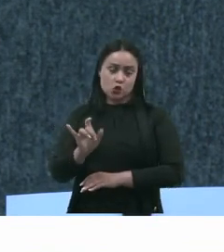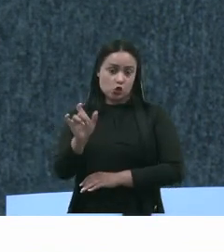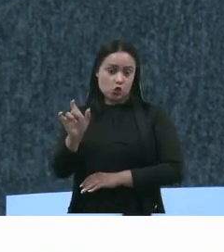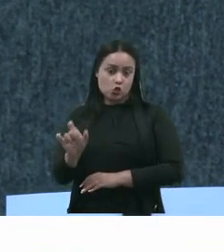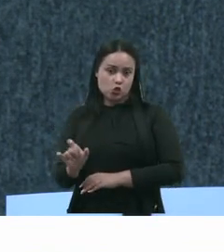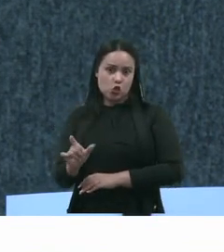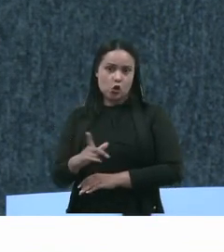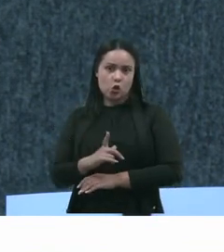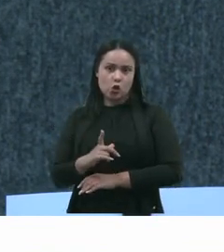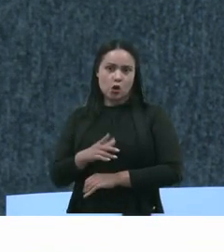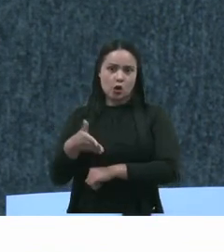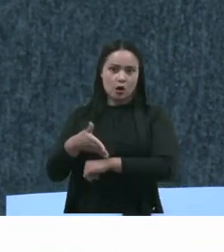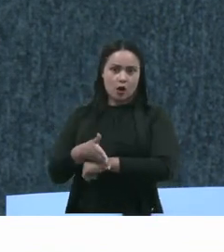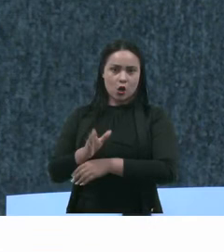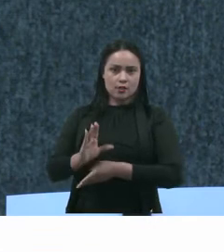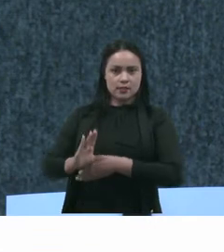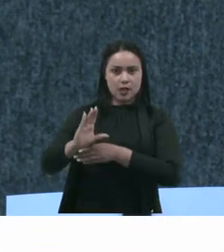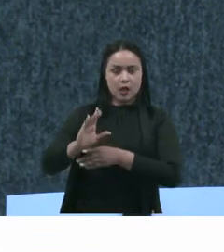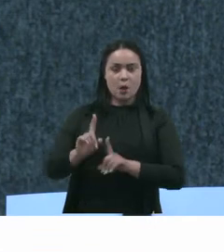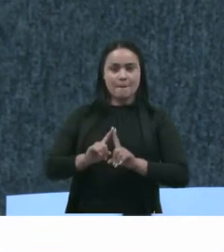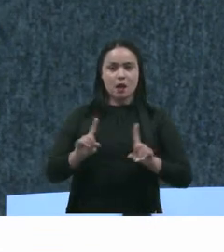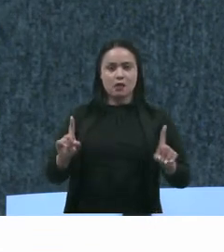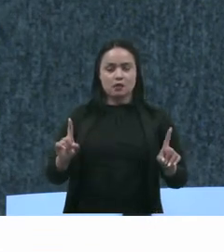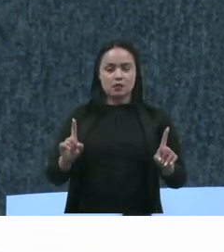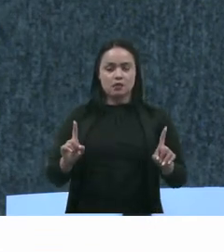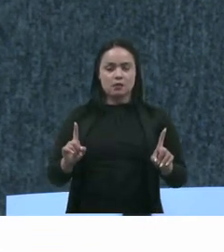como referi, com relação ao conselho, mas também